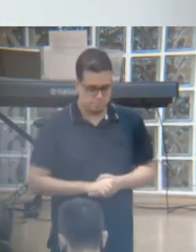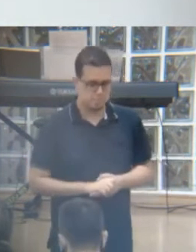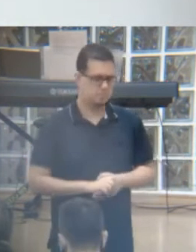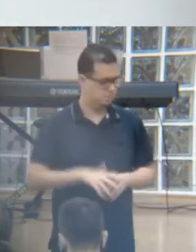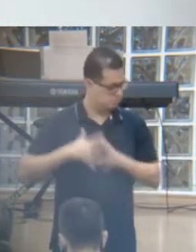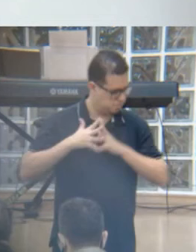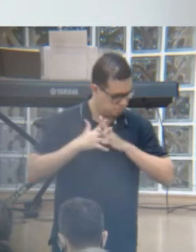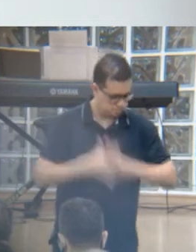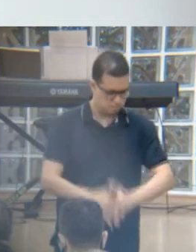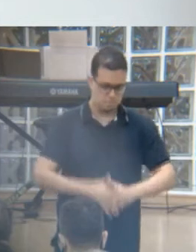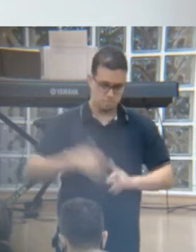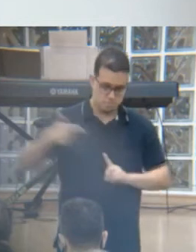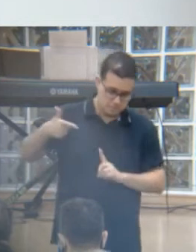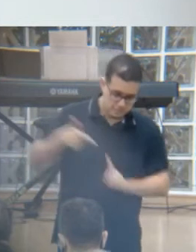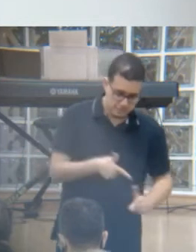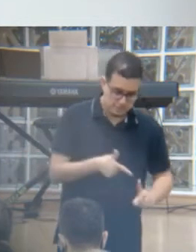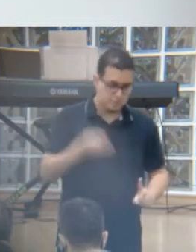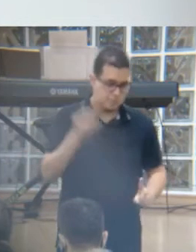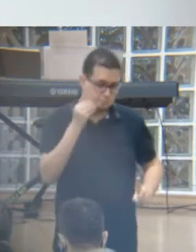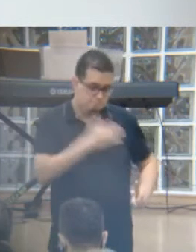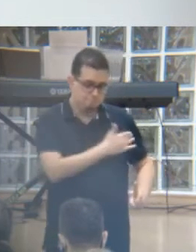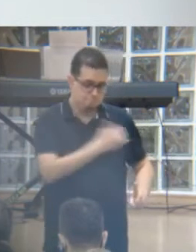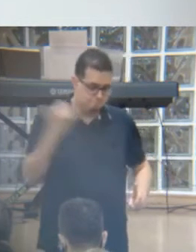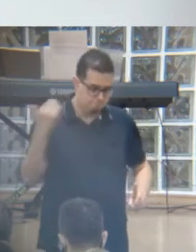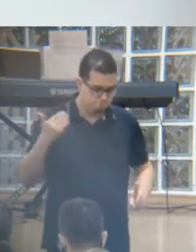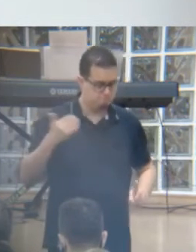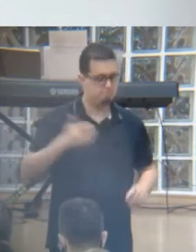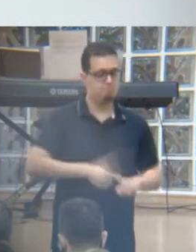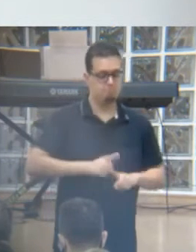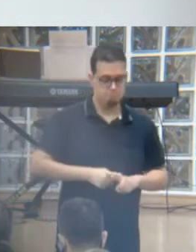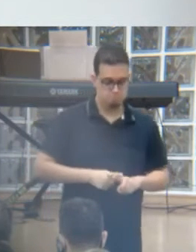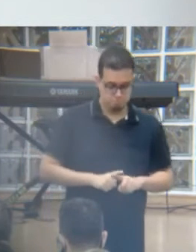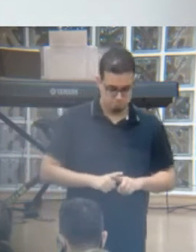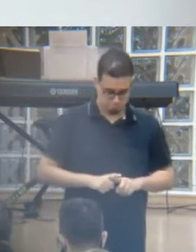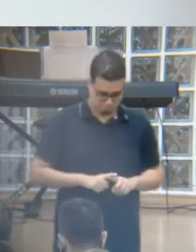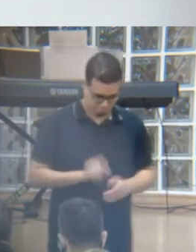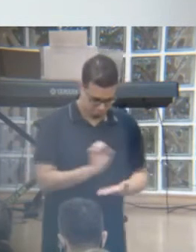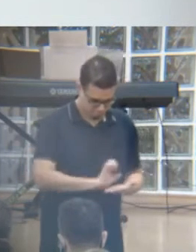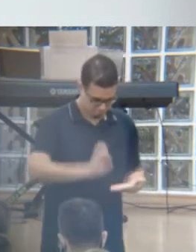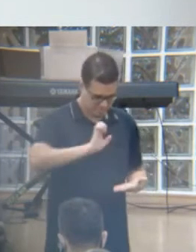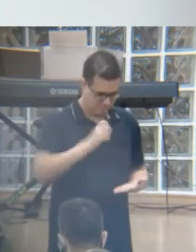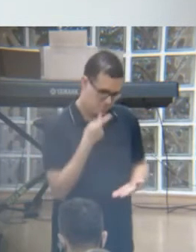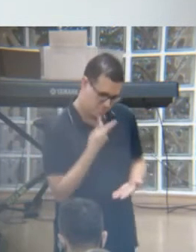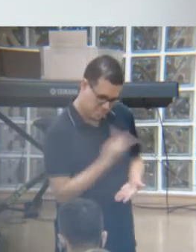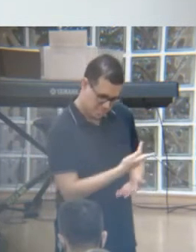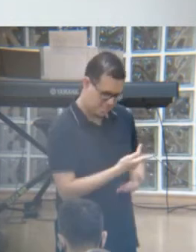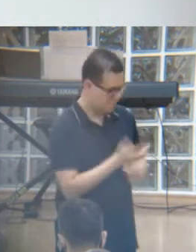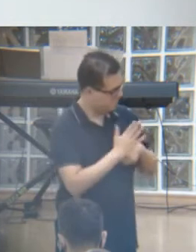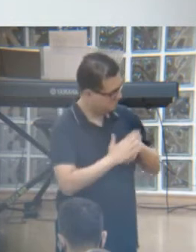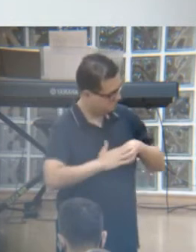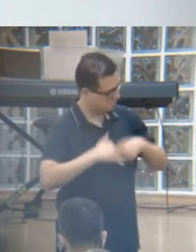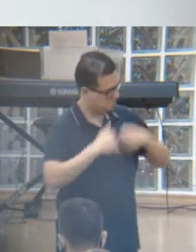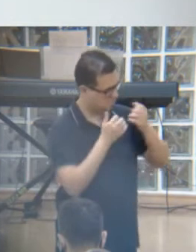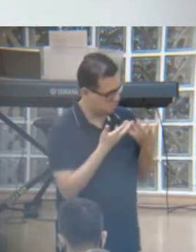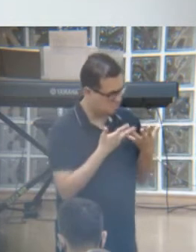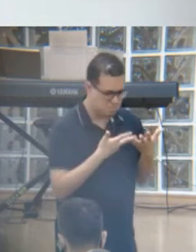de morte, porque não disse coisas muito suaves ao rei. Somando-se